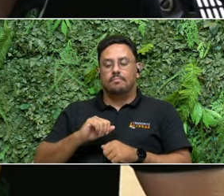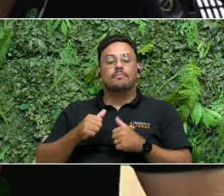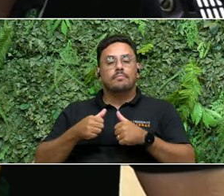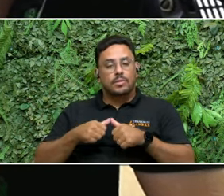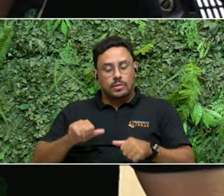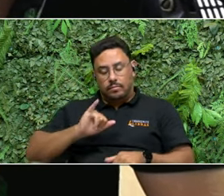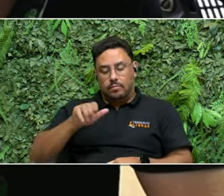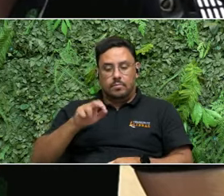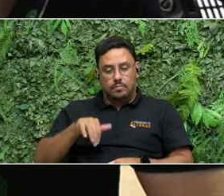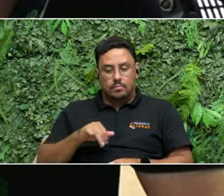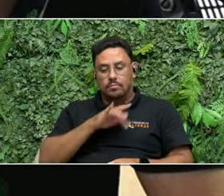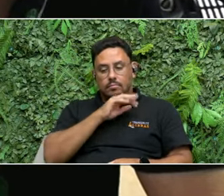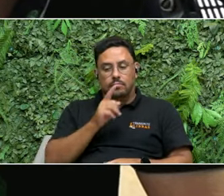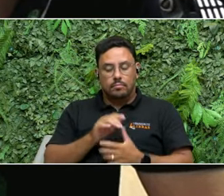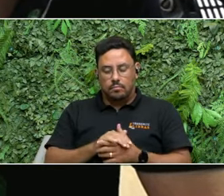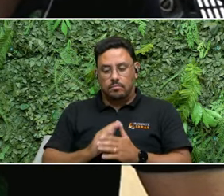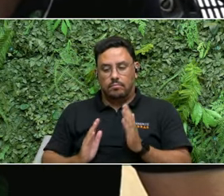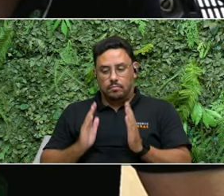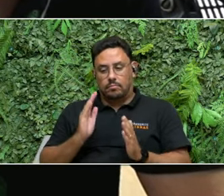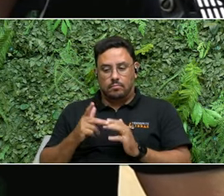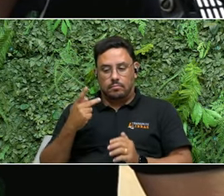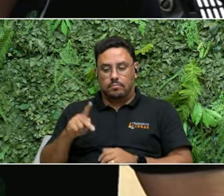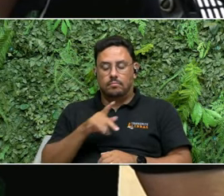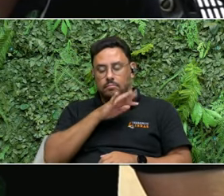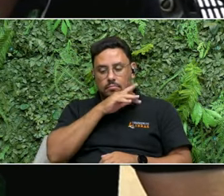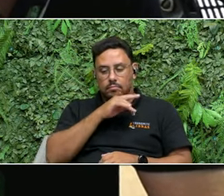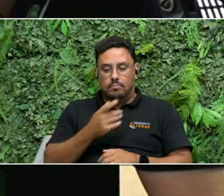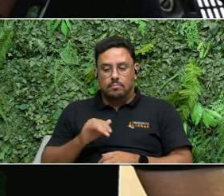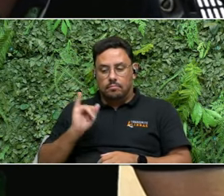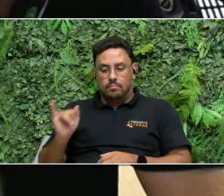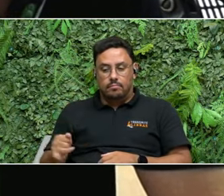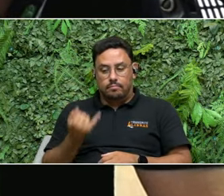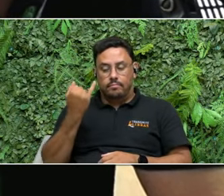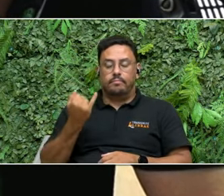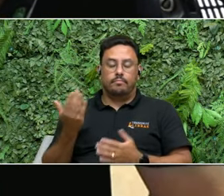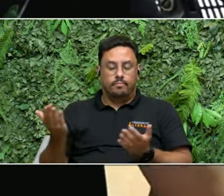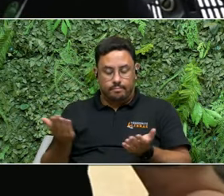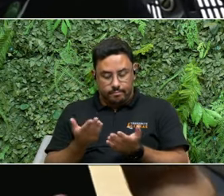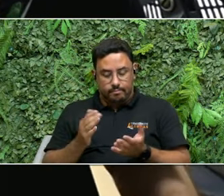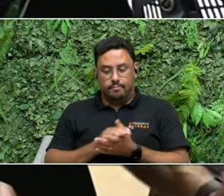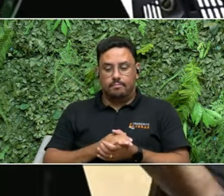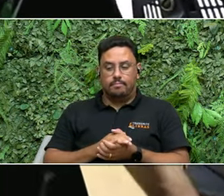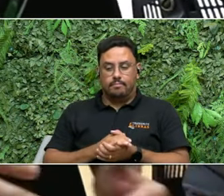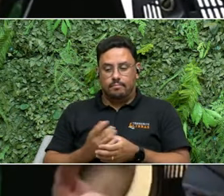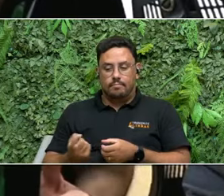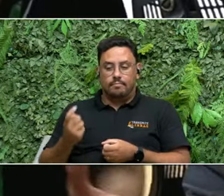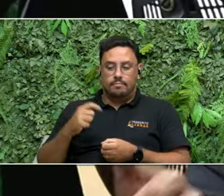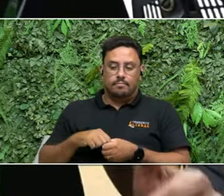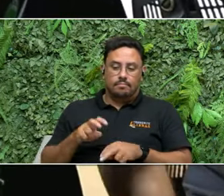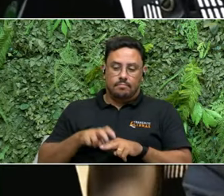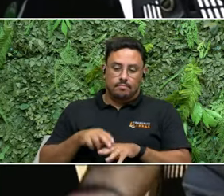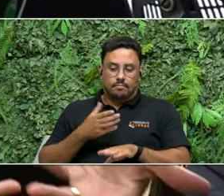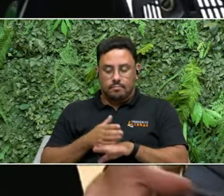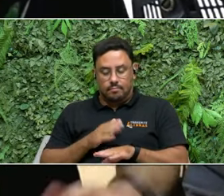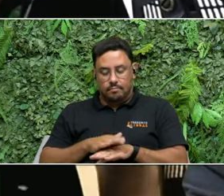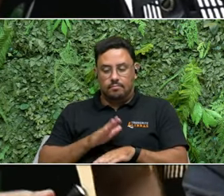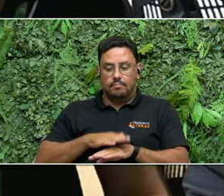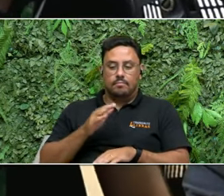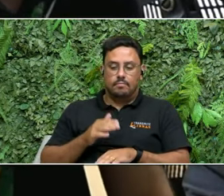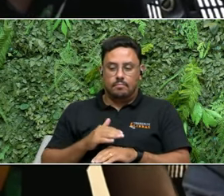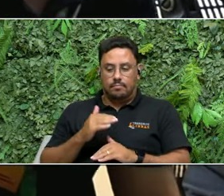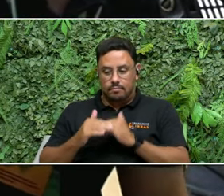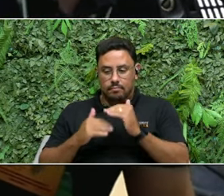ruim mas o momento dele é péssimo não deveria estar sendo aproveitado agora nesse momento né recupera o jogador senta treina mais sobe